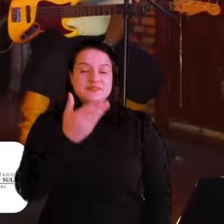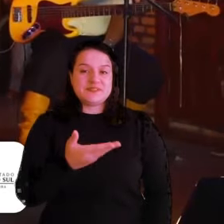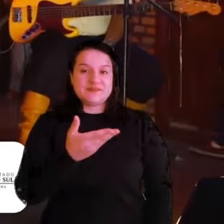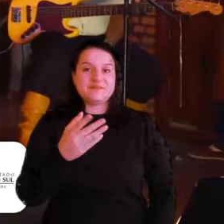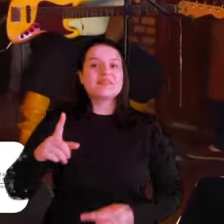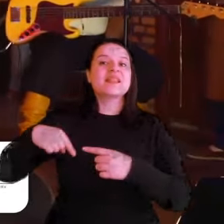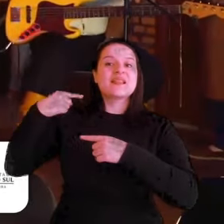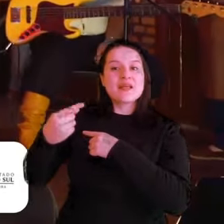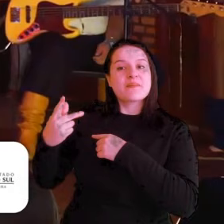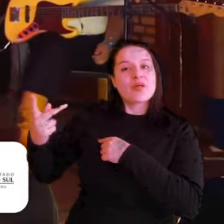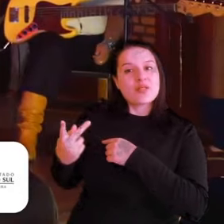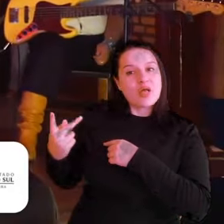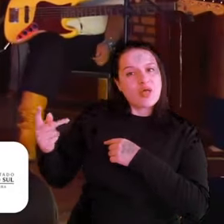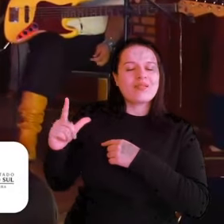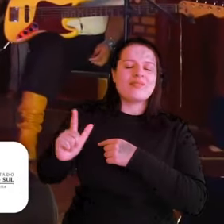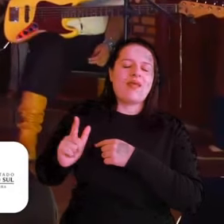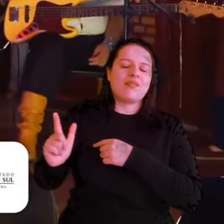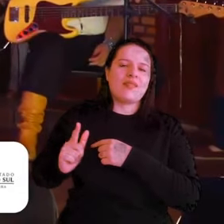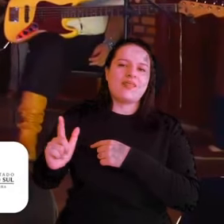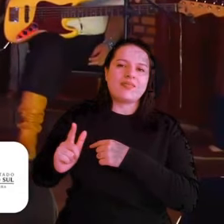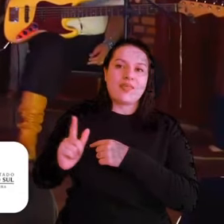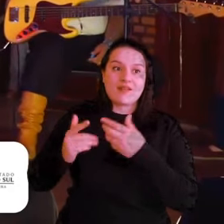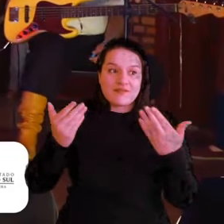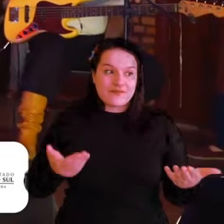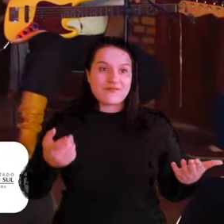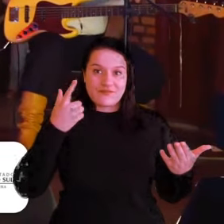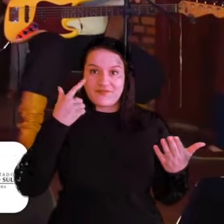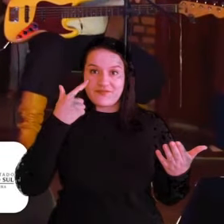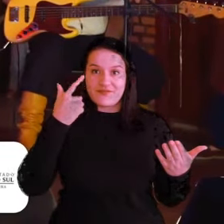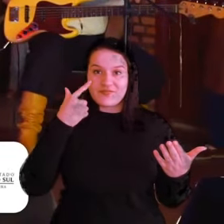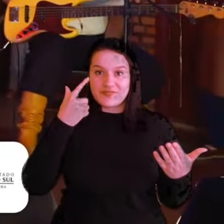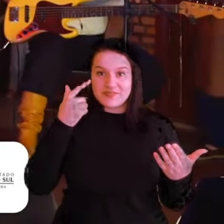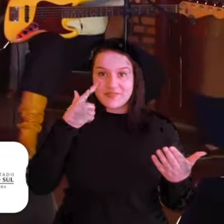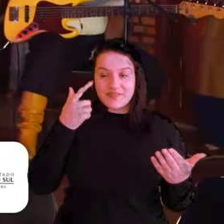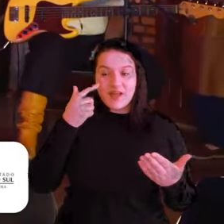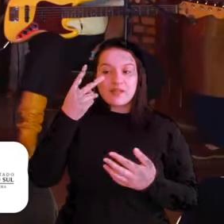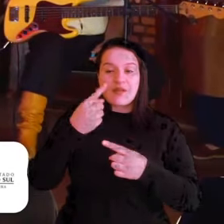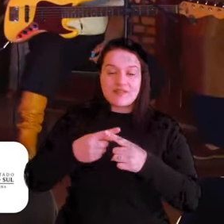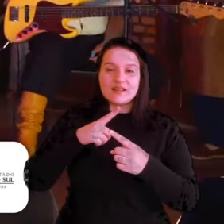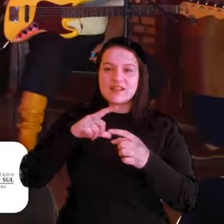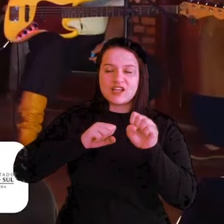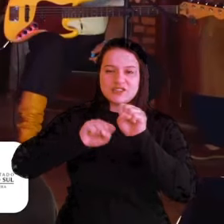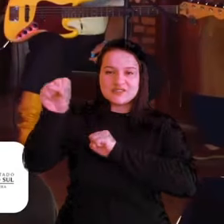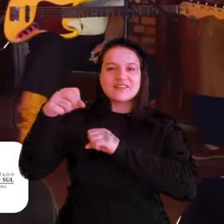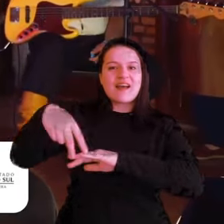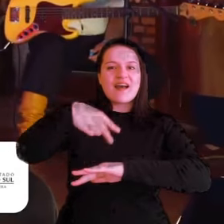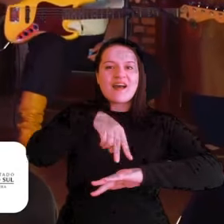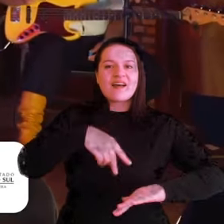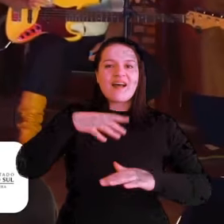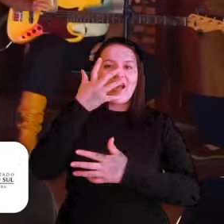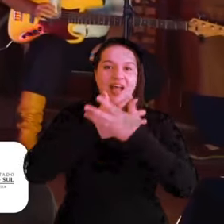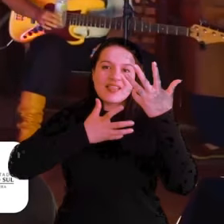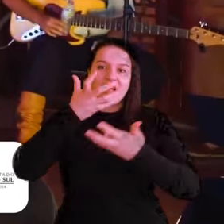daqui a pouco. Daqui a pouquinho, mais dois tomos pra ele. É, esse aí, ó. Fez o dois tomos virar sucesso. Ele dançando